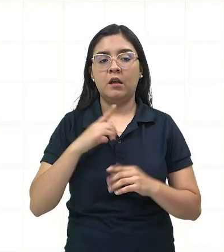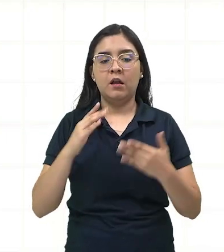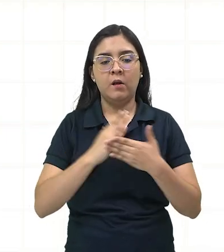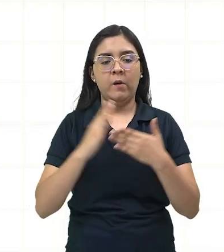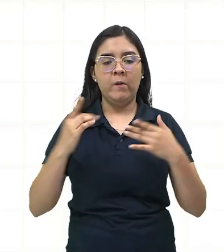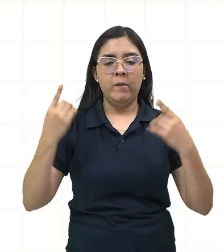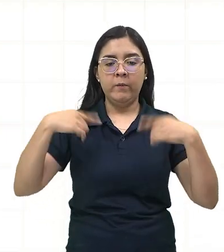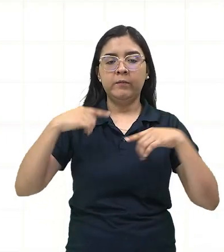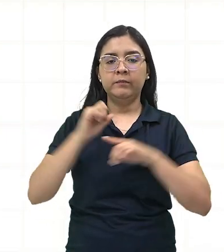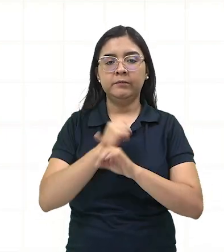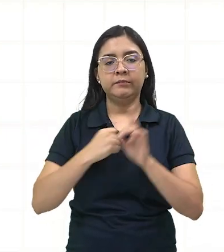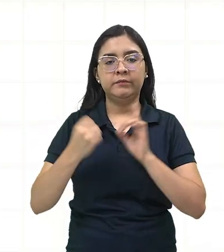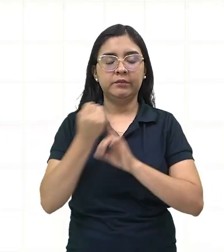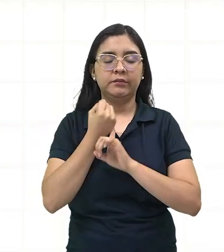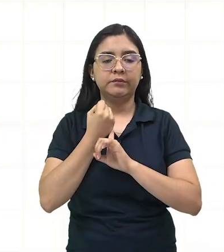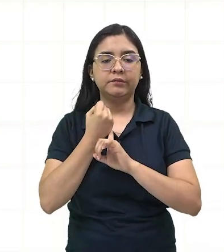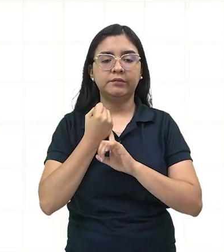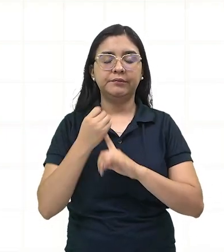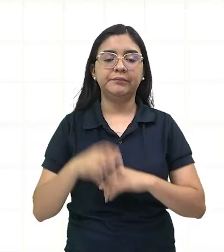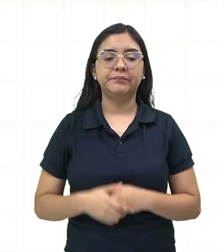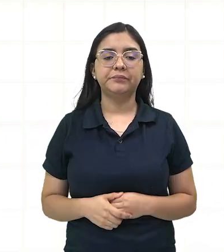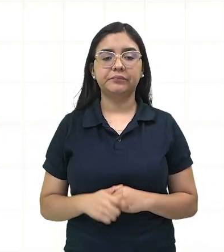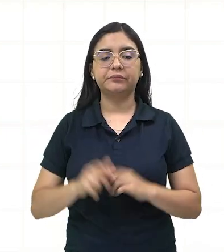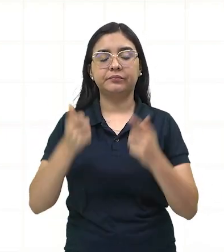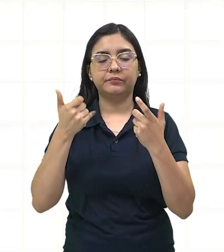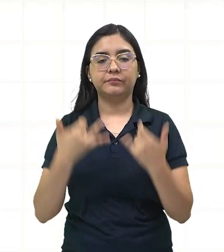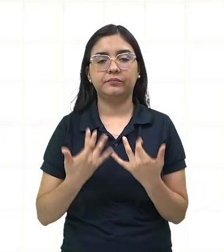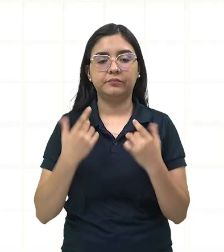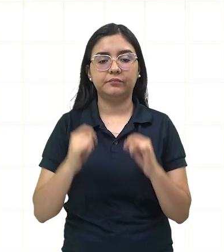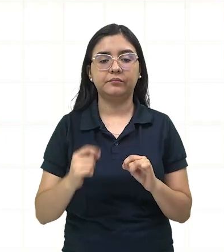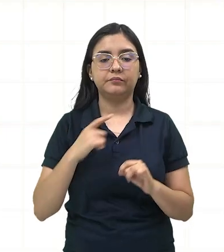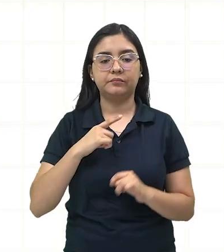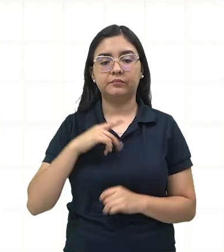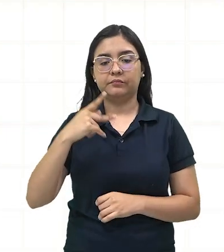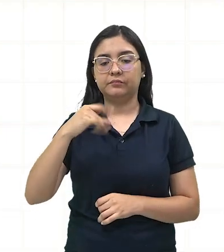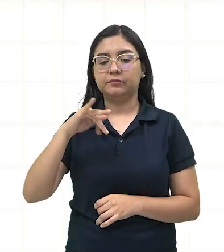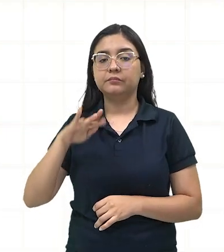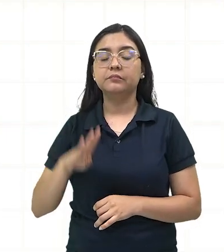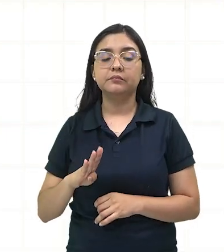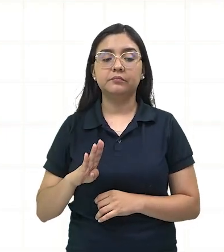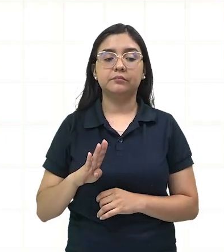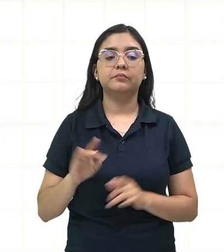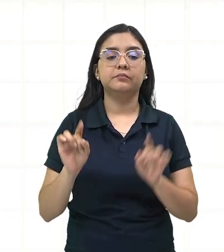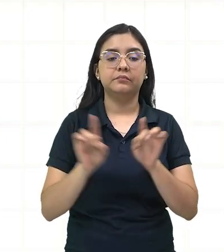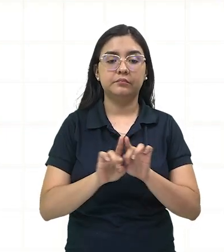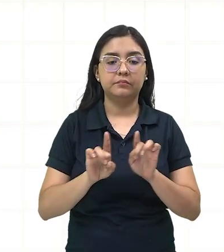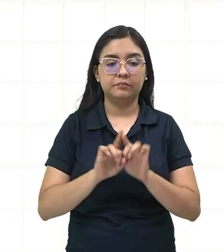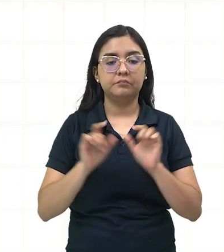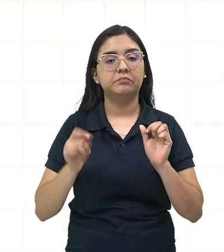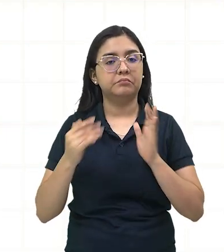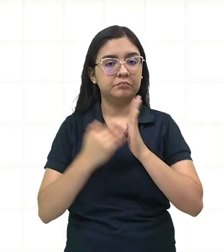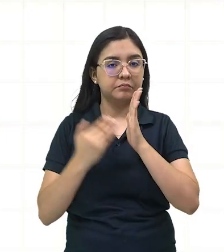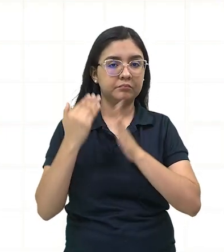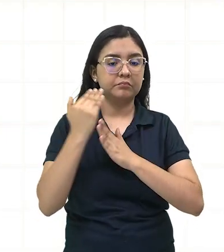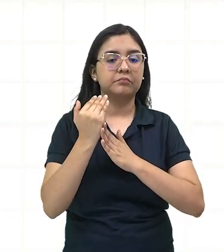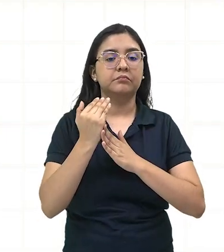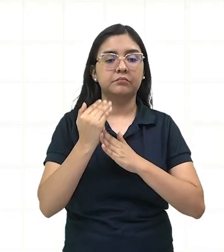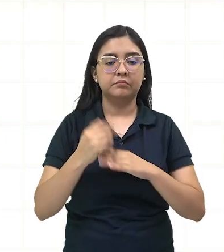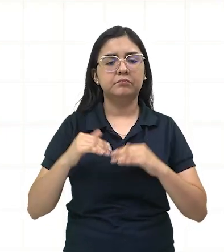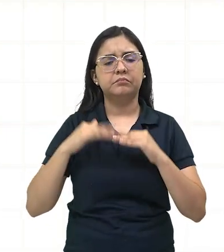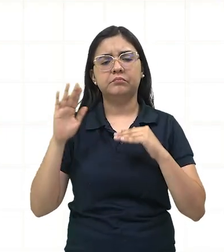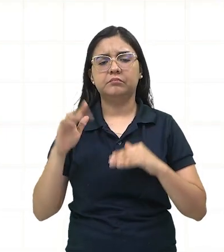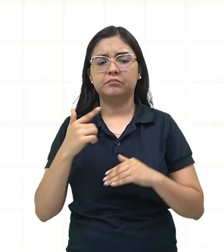desafios sociais. Como já foi falado, o Produto Interno Bruto, o PIB, também vai ser um dos maiores, mais